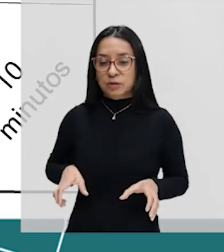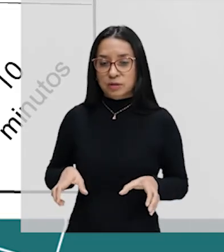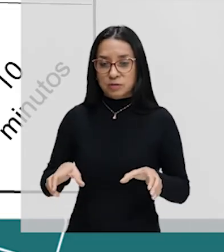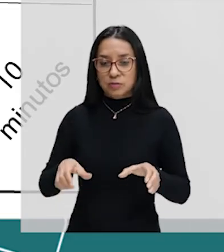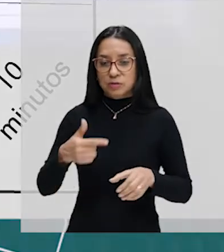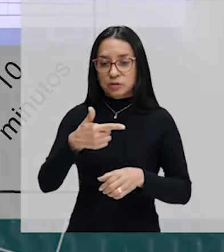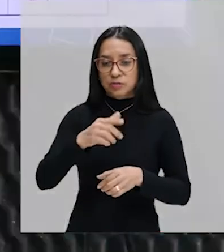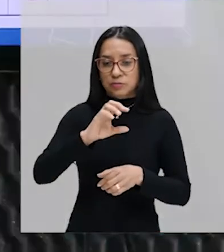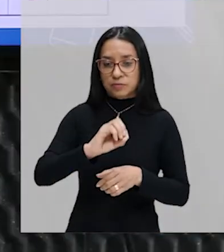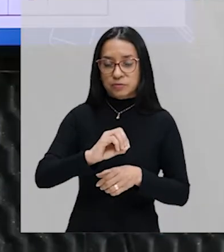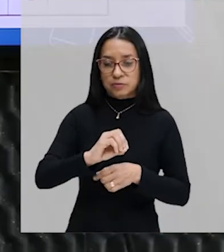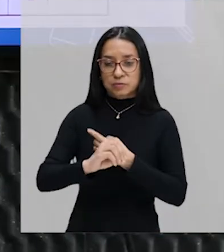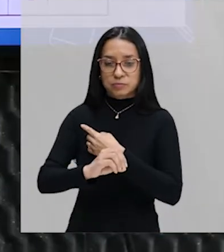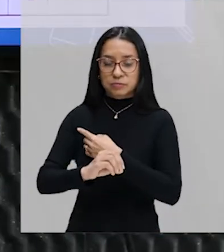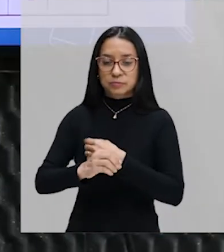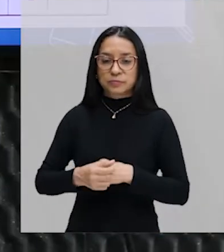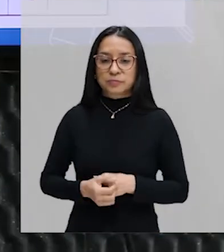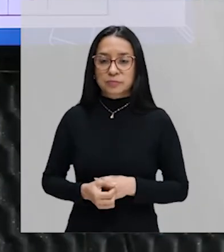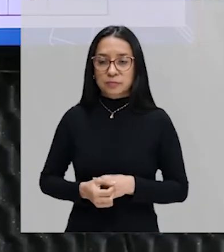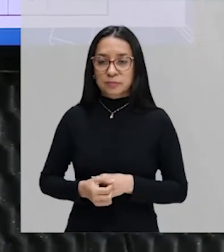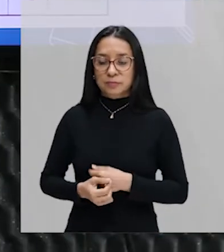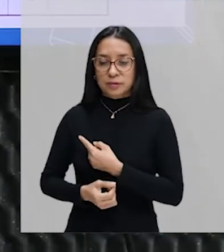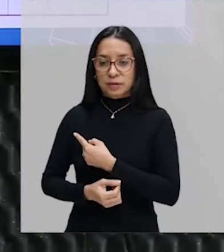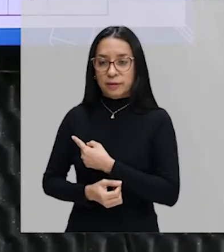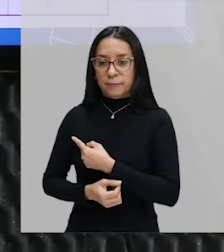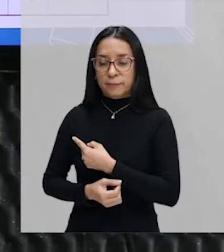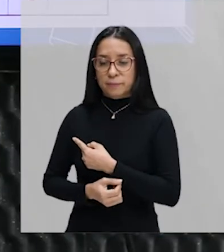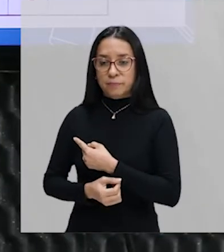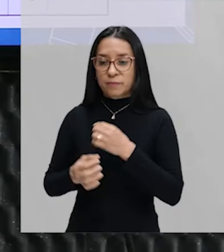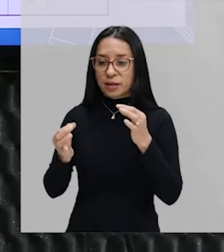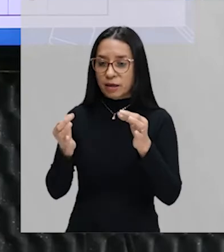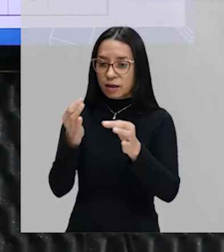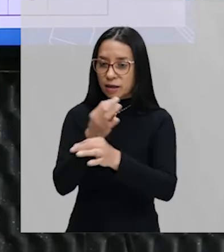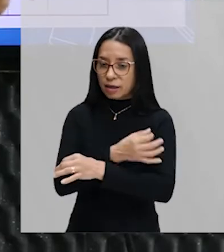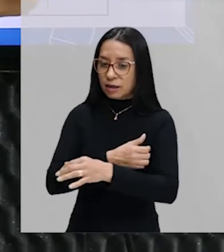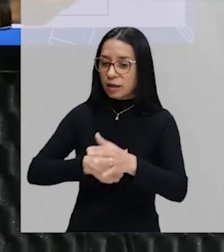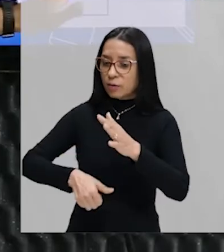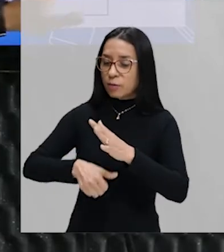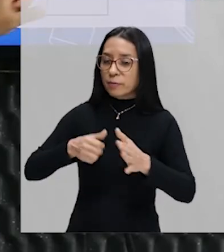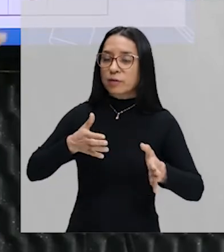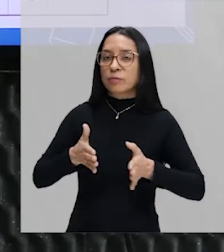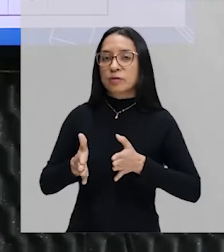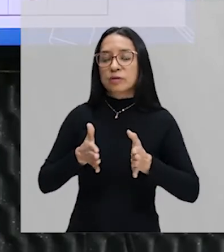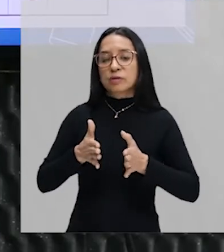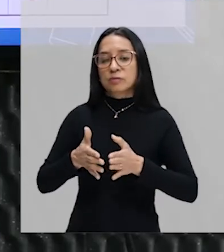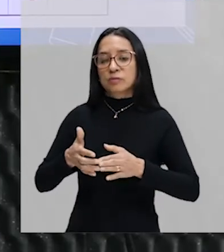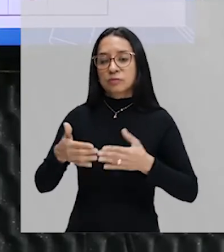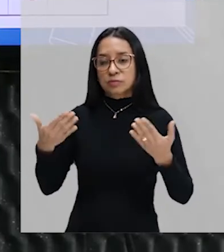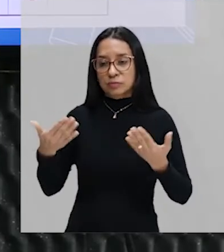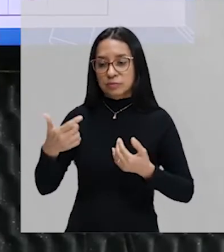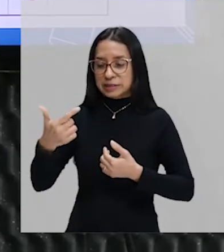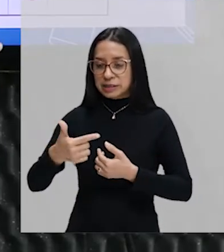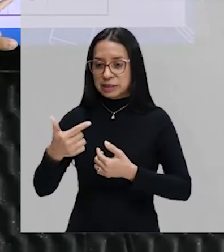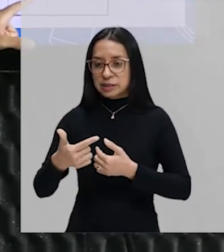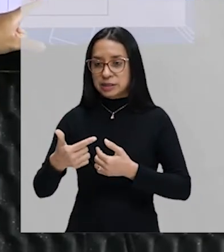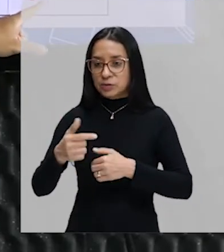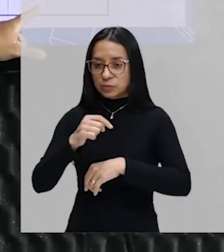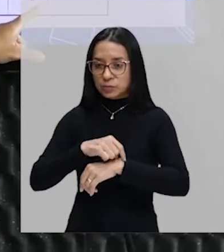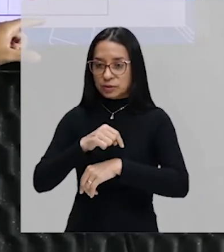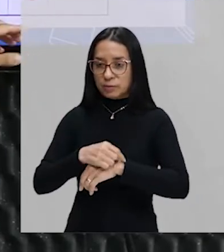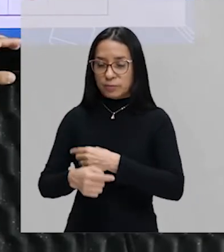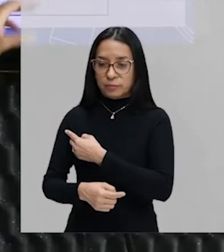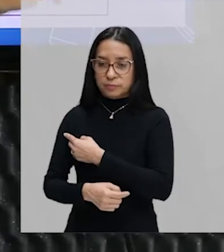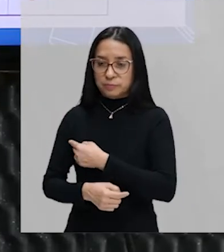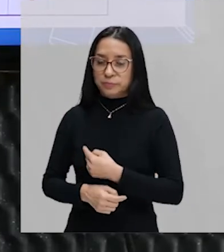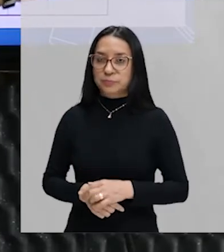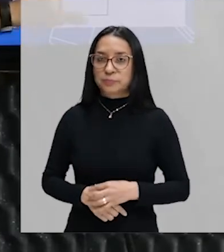basquete convencional são 15. Aí nós vamos, aqui acaba o primeiro período, nós vamos para o segundo tempo. Terceiro período, 10, um intervalo